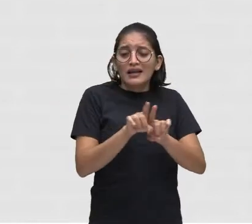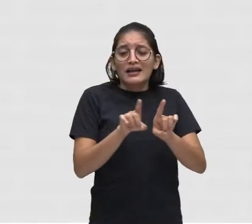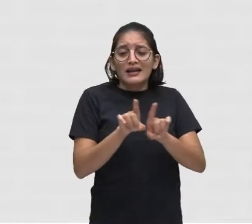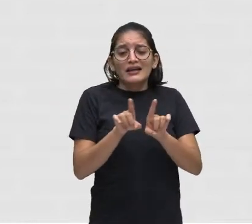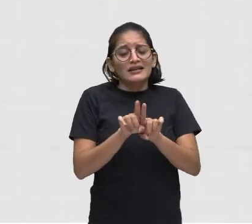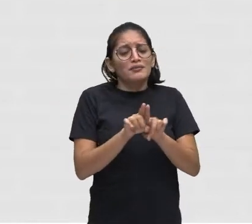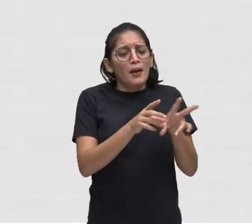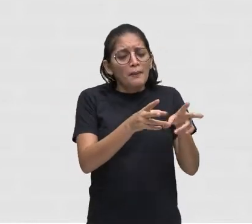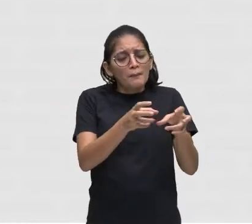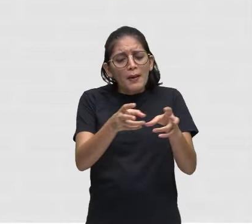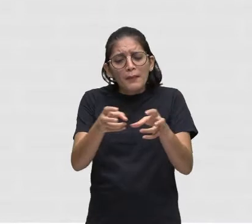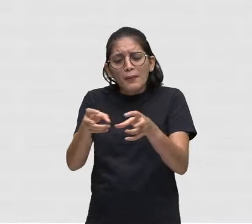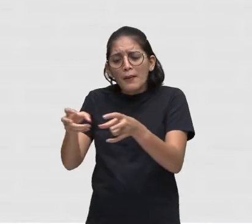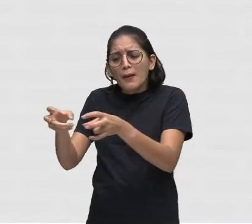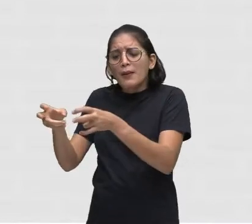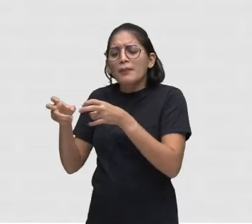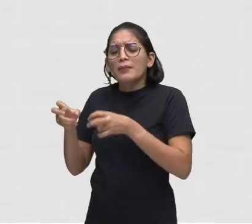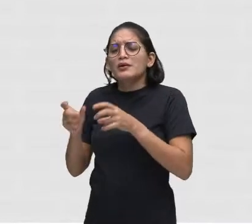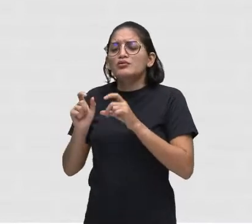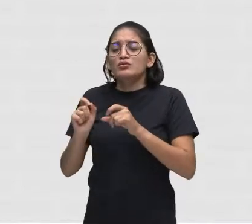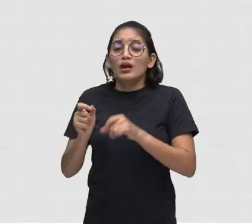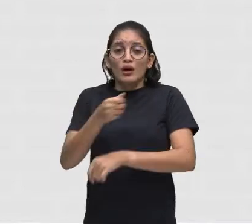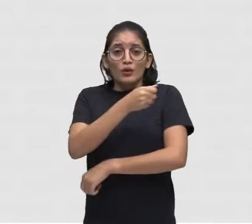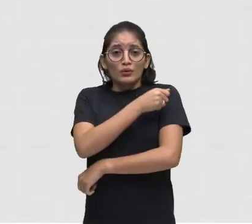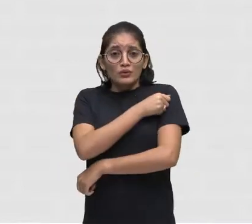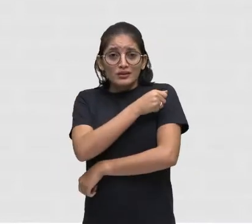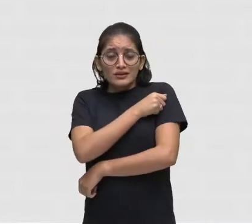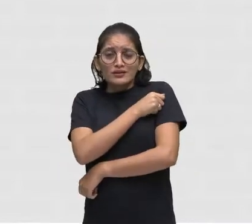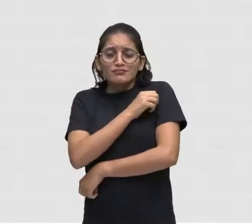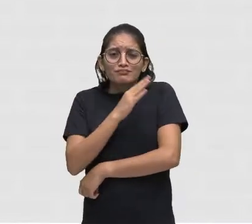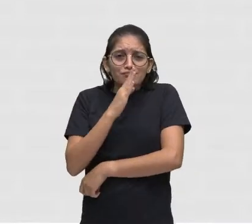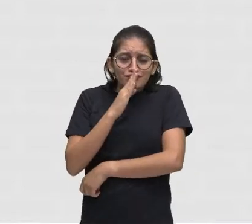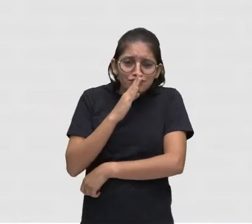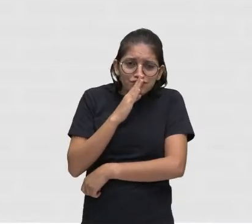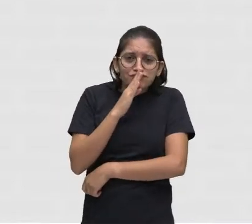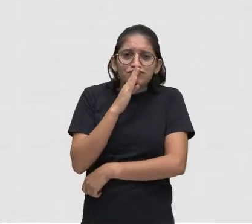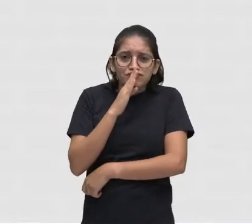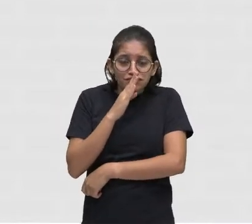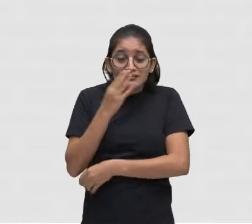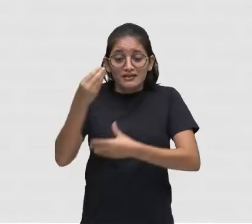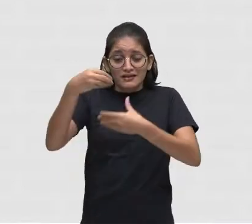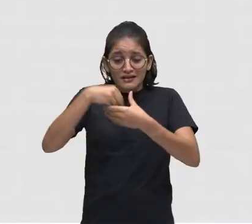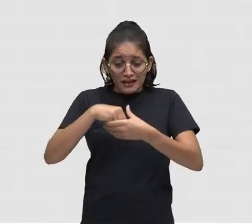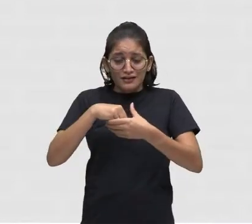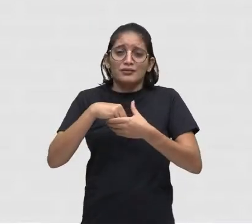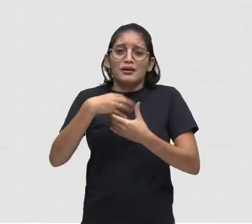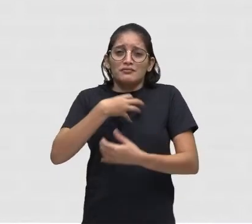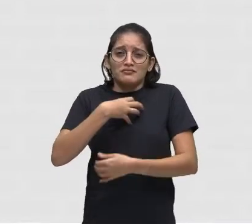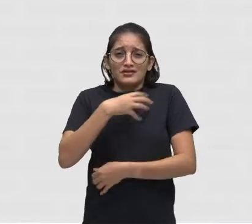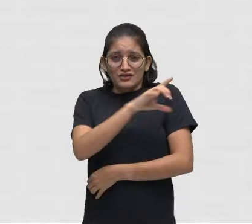apelos silenciosos que ecoam na alma dos meus alunos.